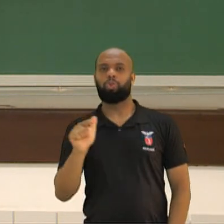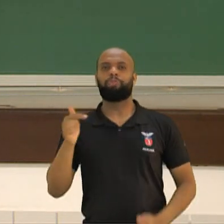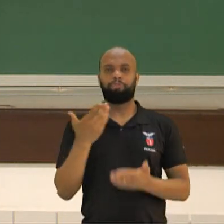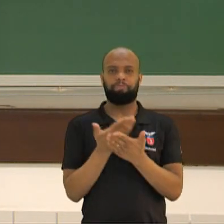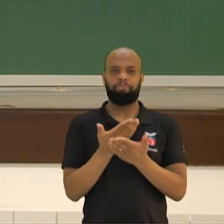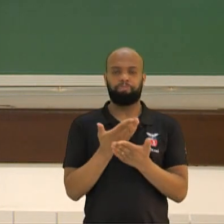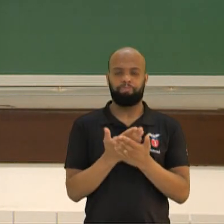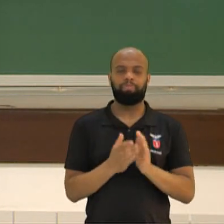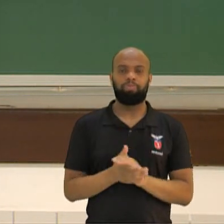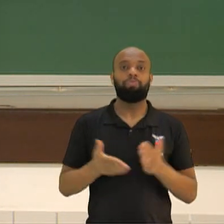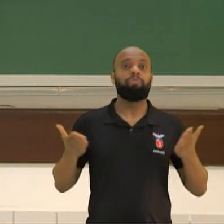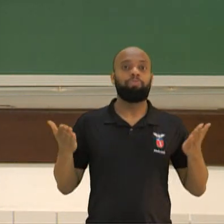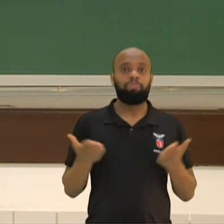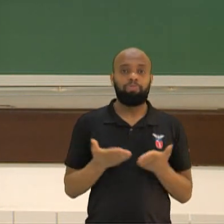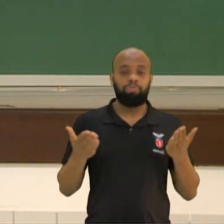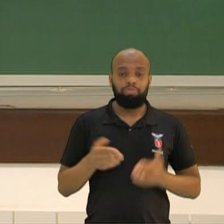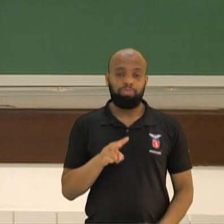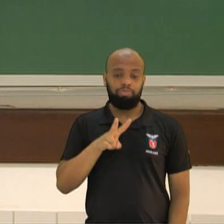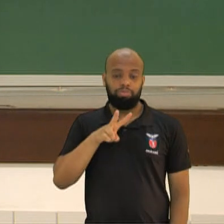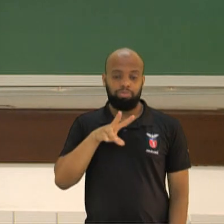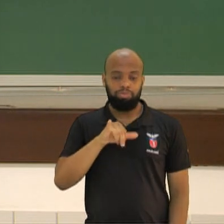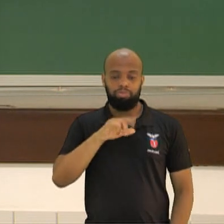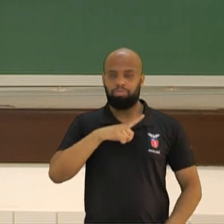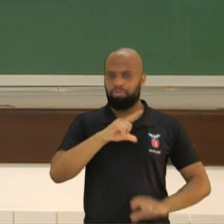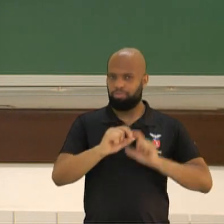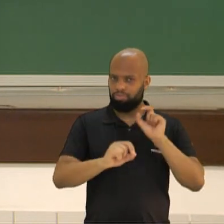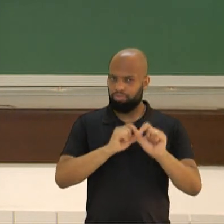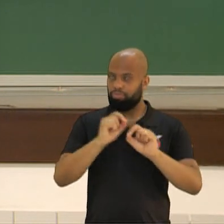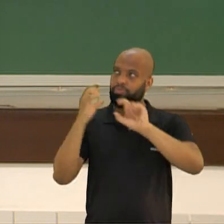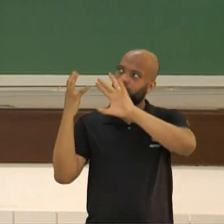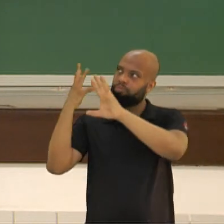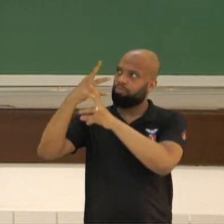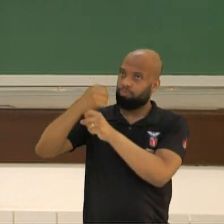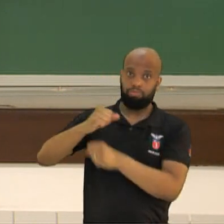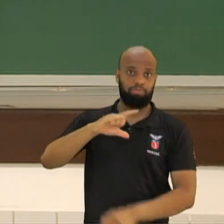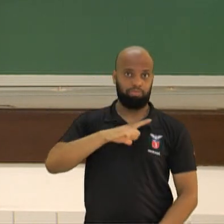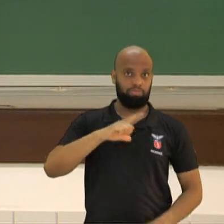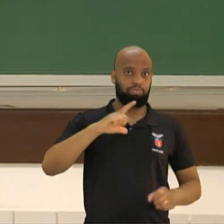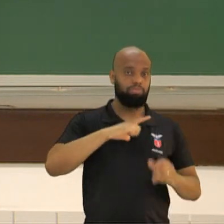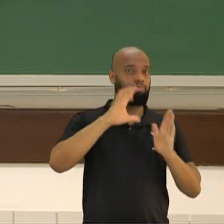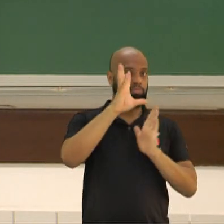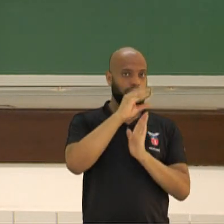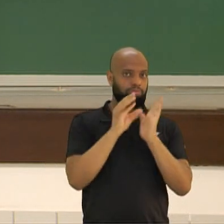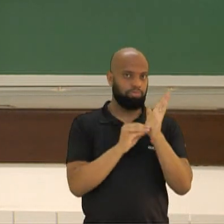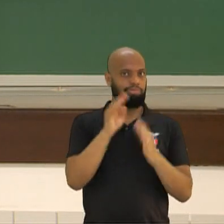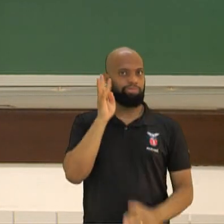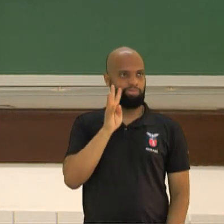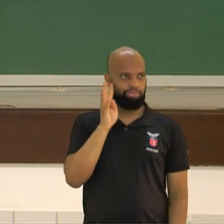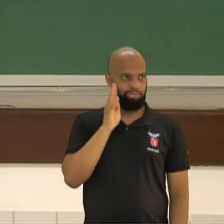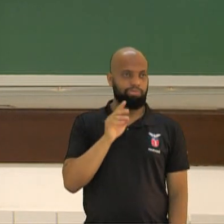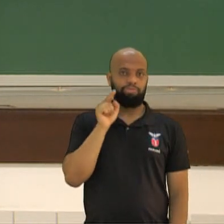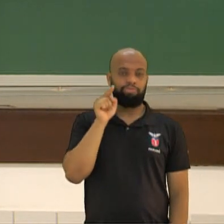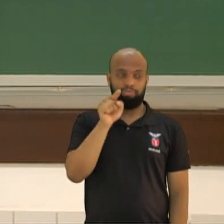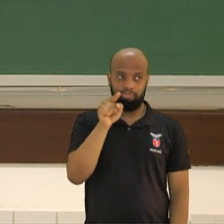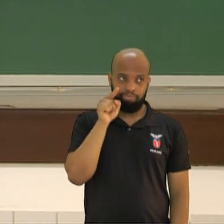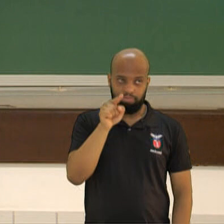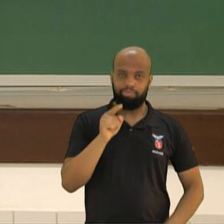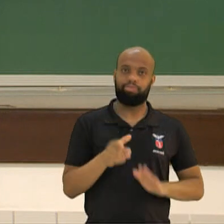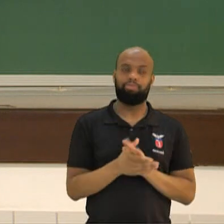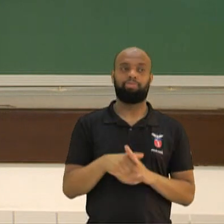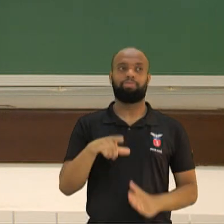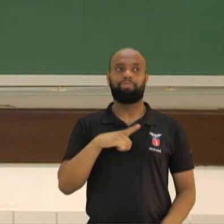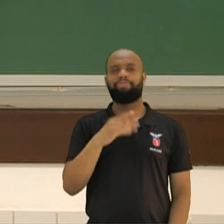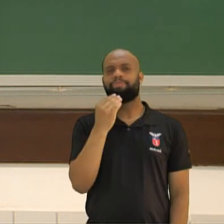aula. Hoje, nós faremos mais uma retomada de conteúdos. Olha que legal, vocês